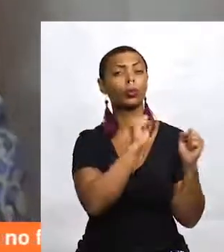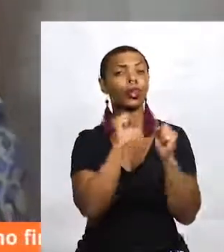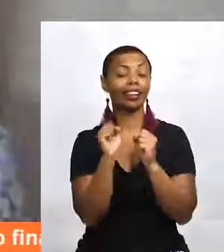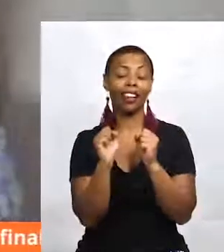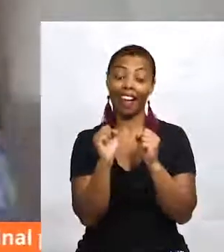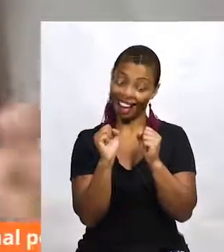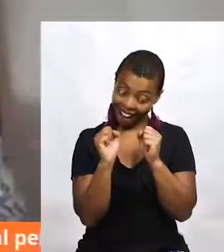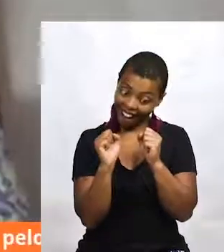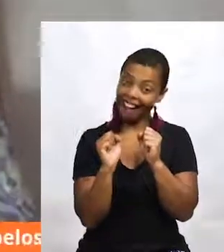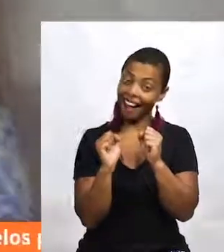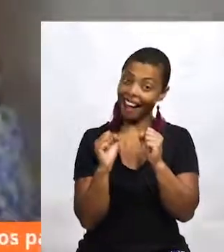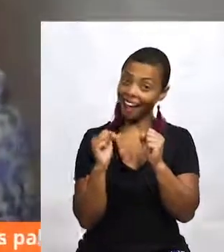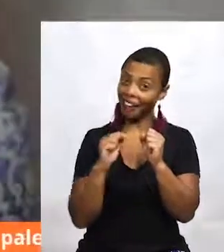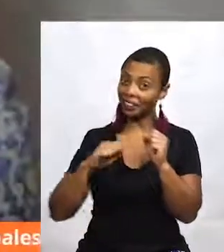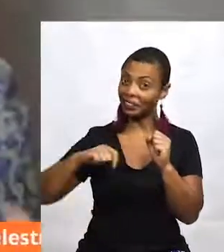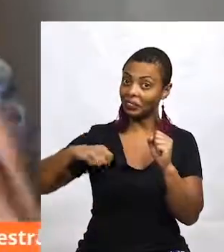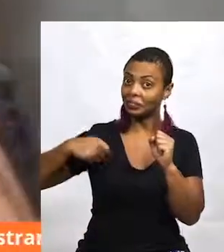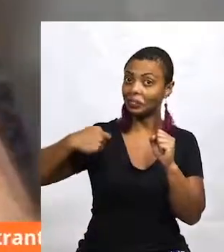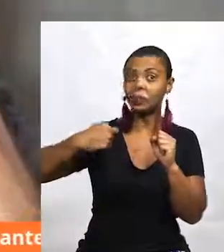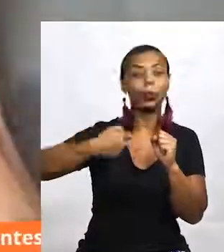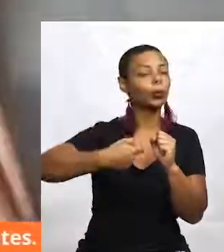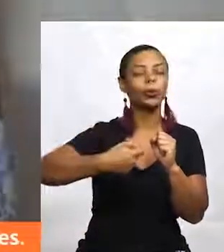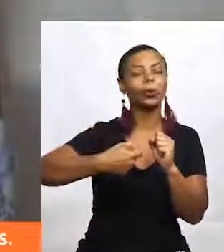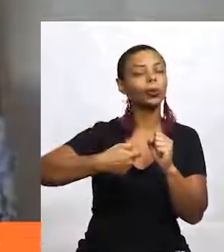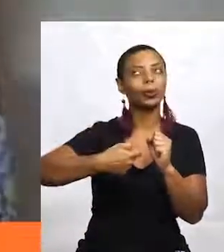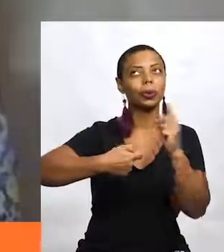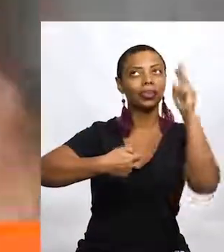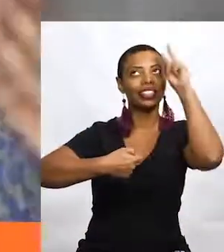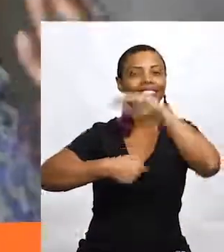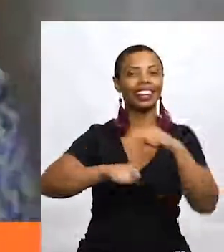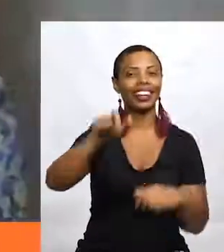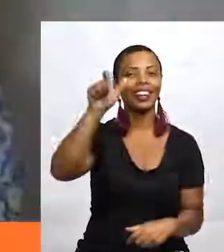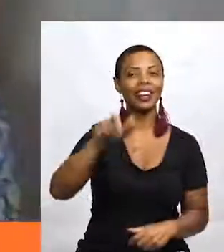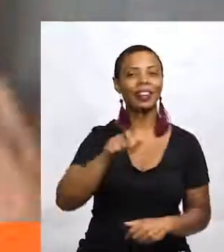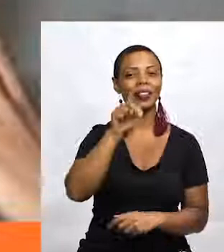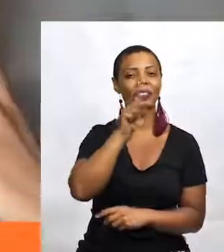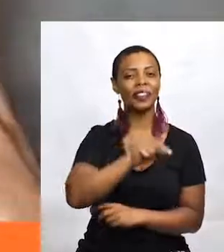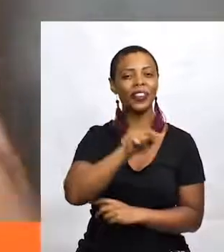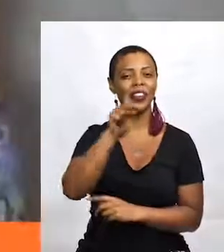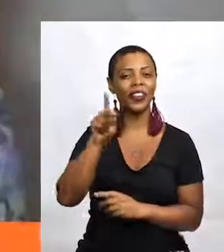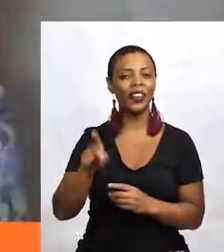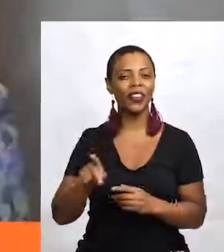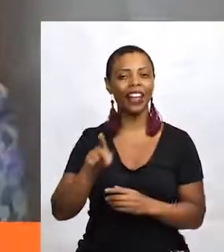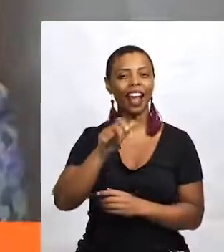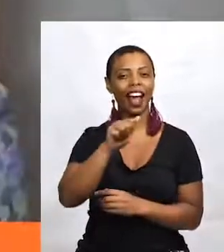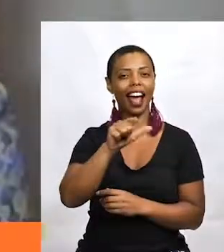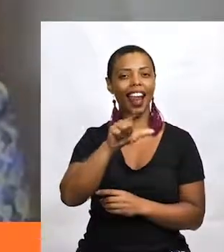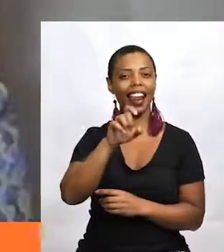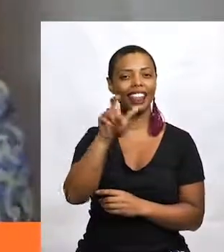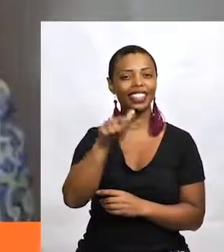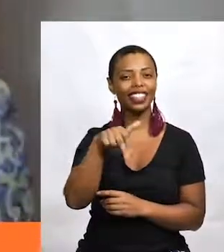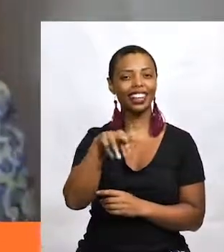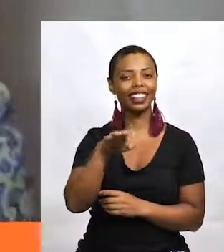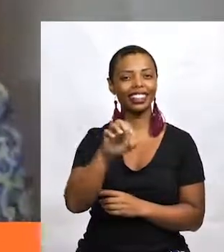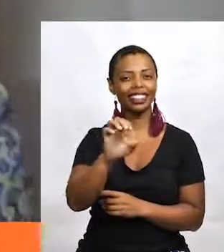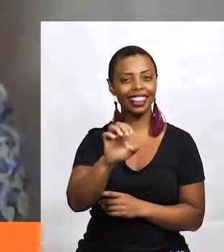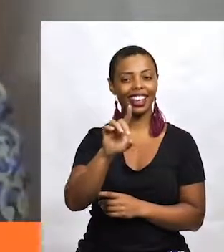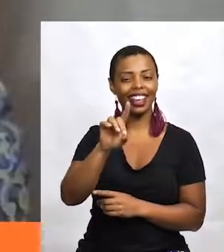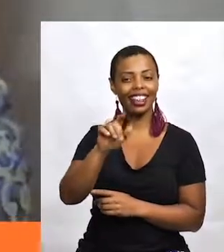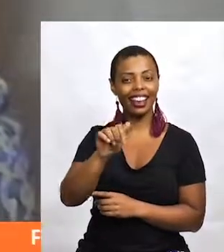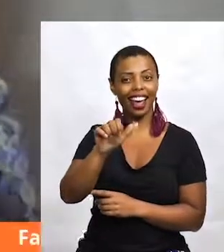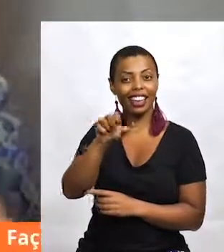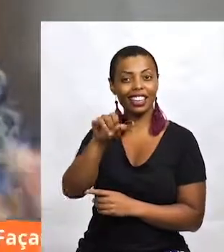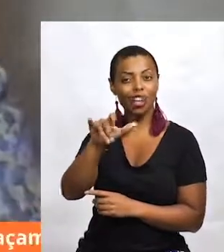potência, o nosso professor Alexandre da Silva. Te convido a adentrar